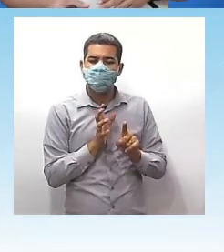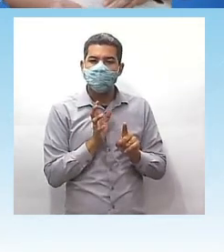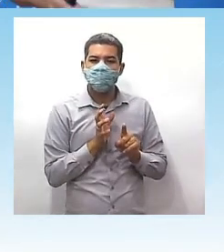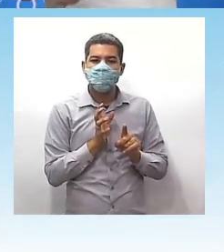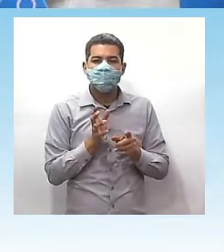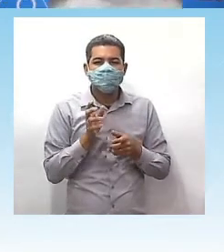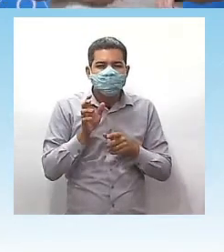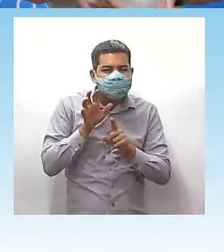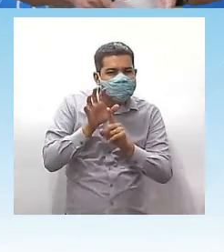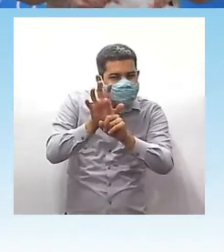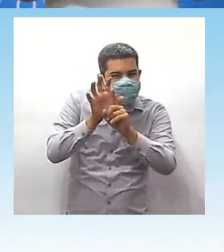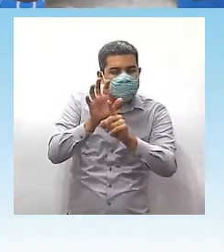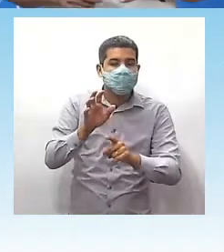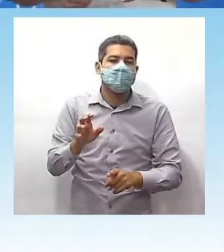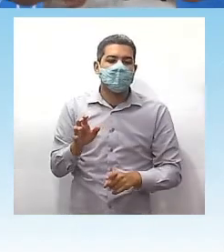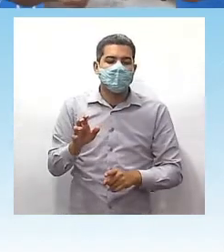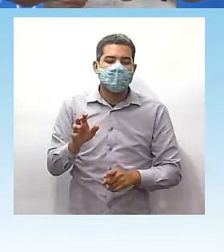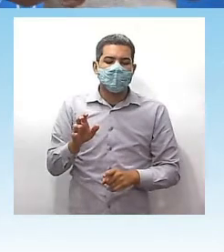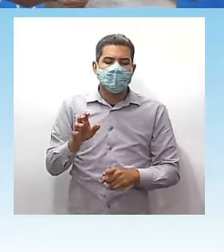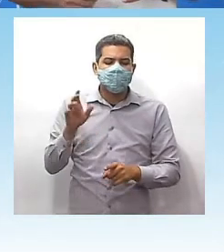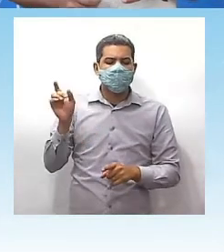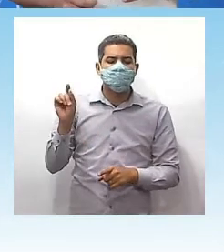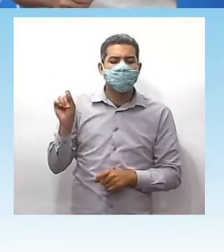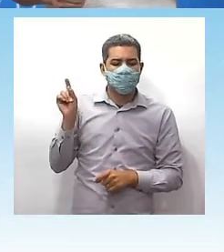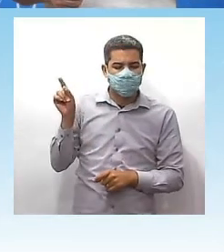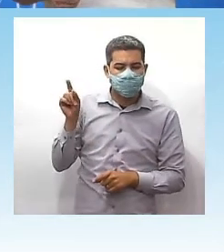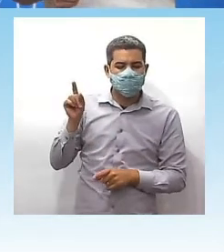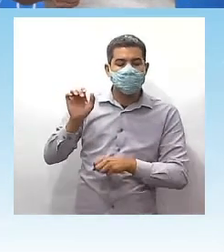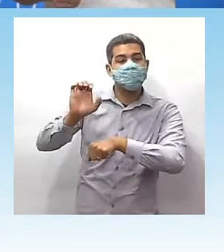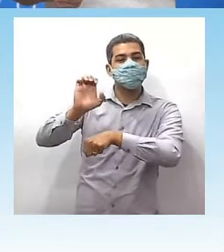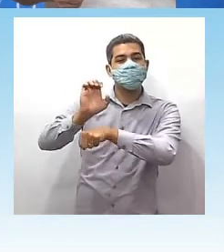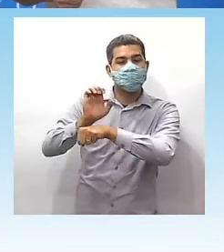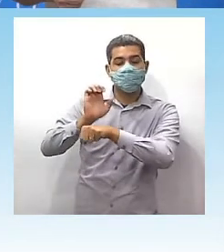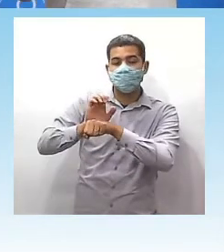vou nos estados que mais representam